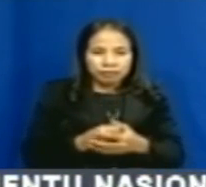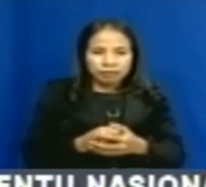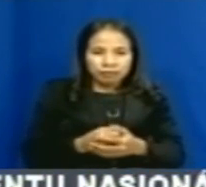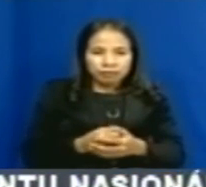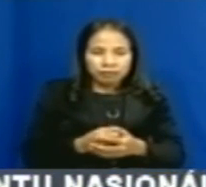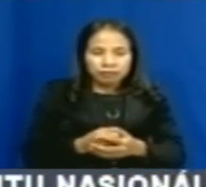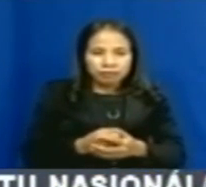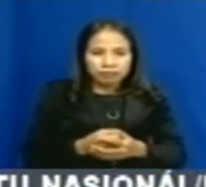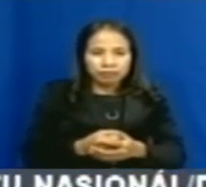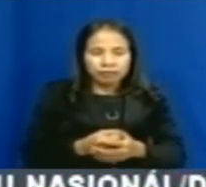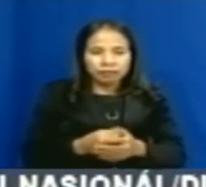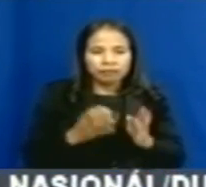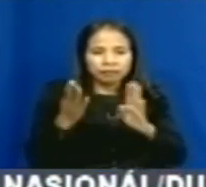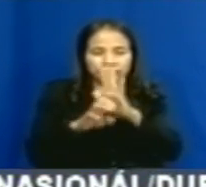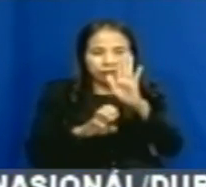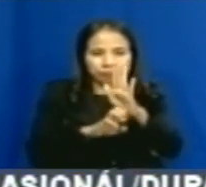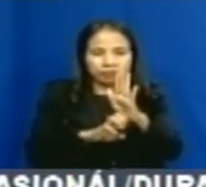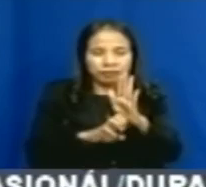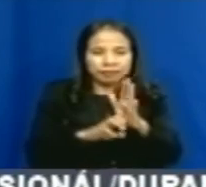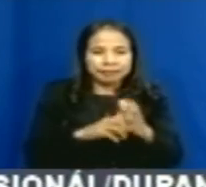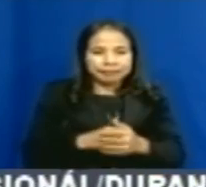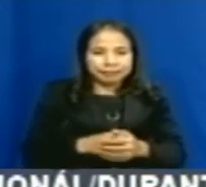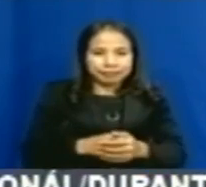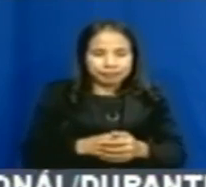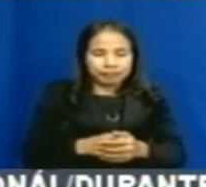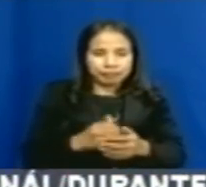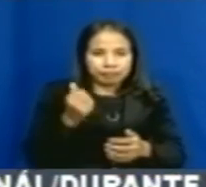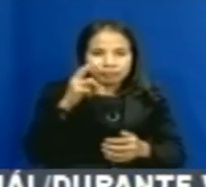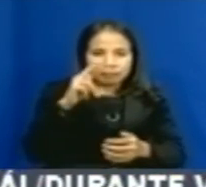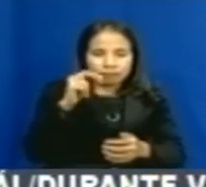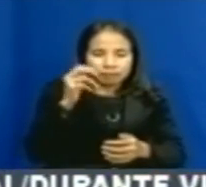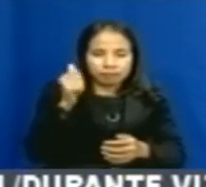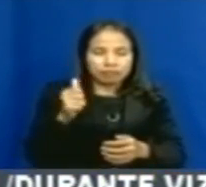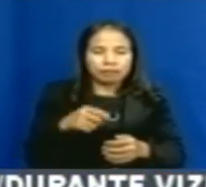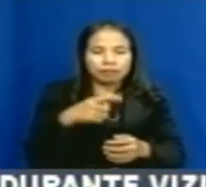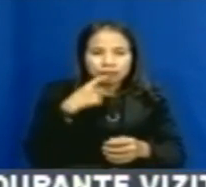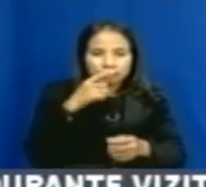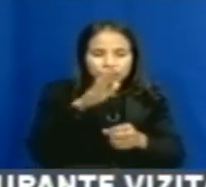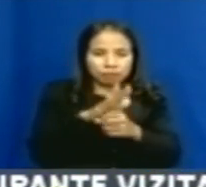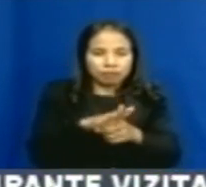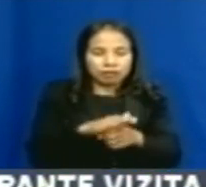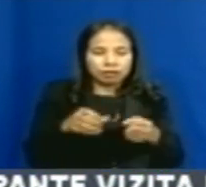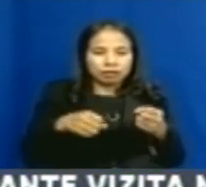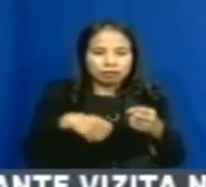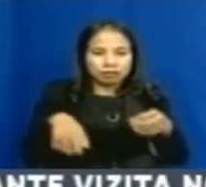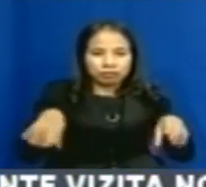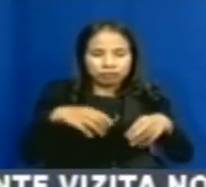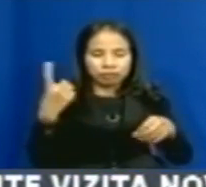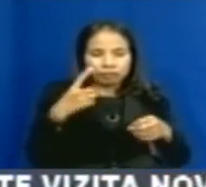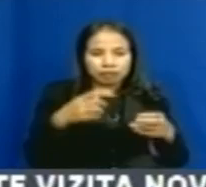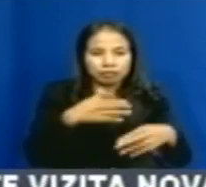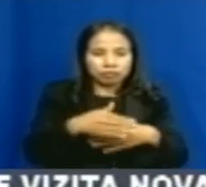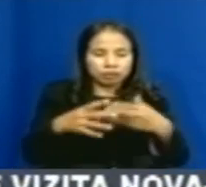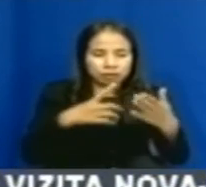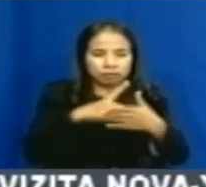é exemplar. Empossada Ana Maria Pereira Carvalho compromete, sei contribuir na FATI para o processo de desenvolvimento